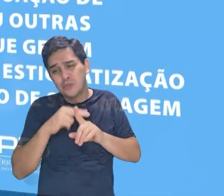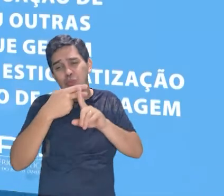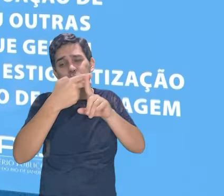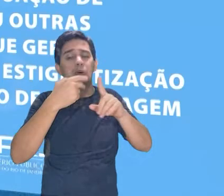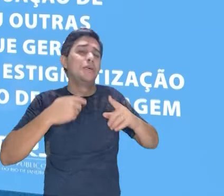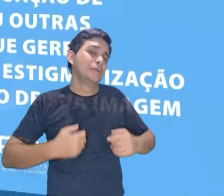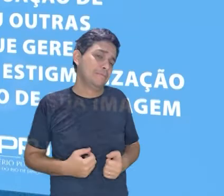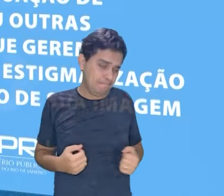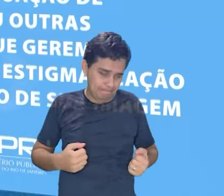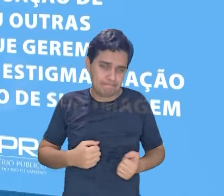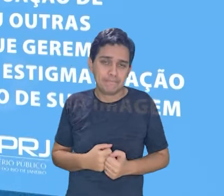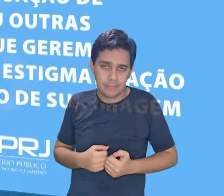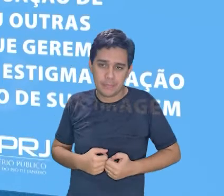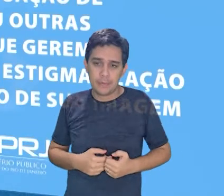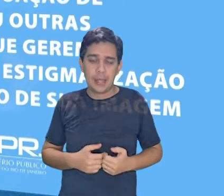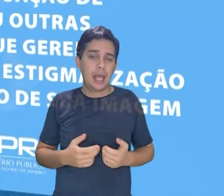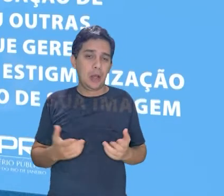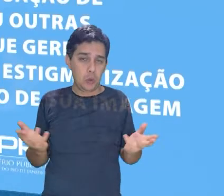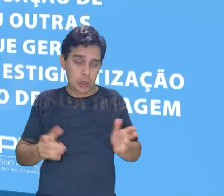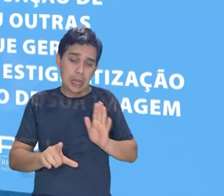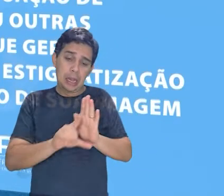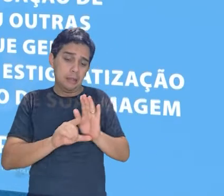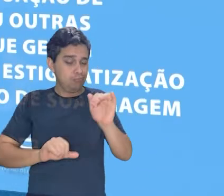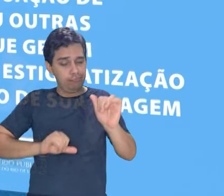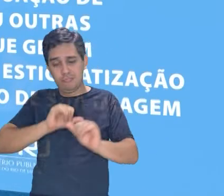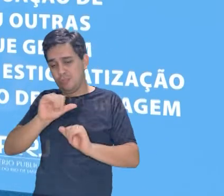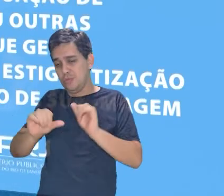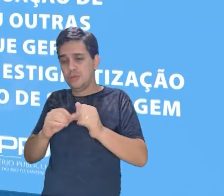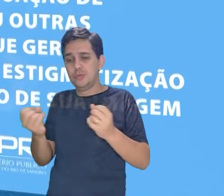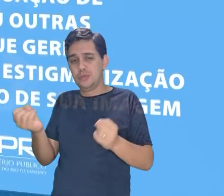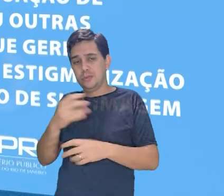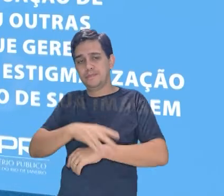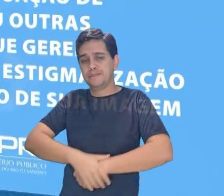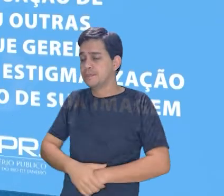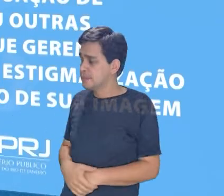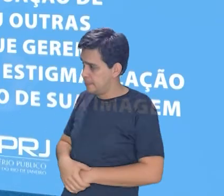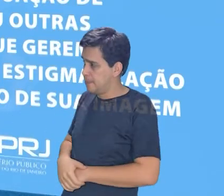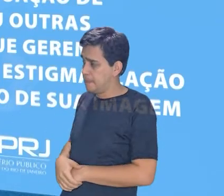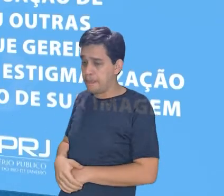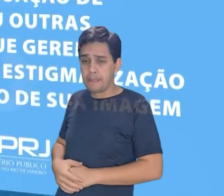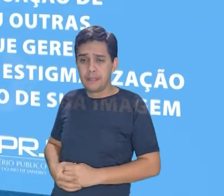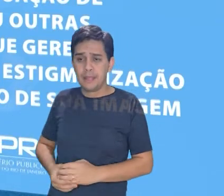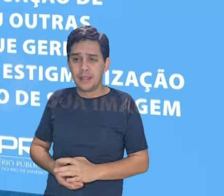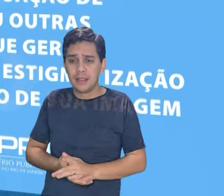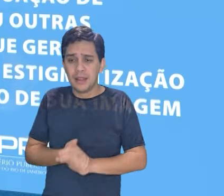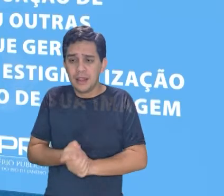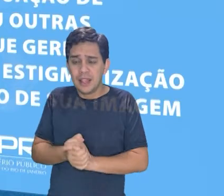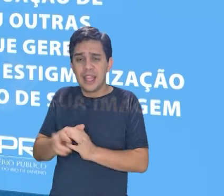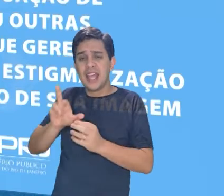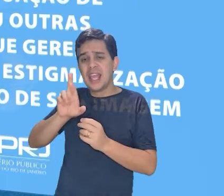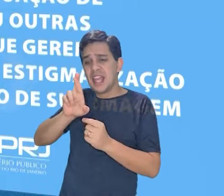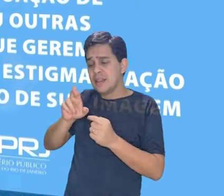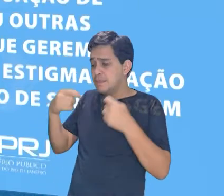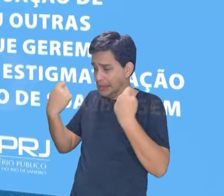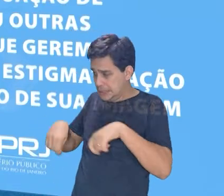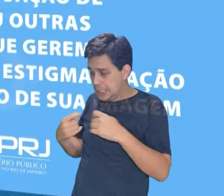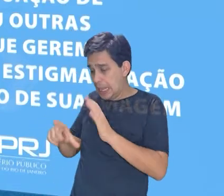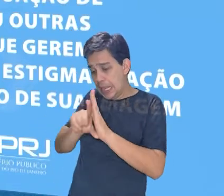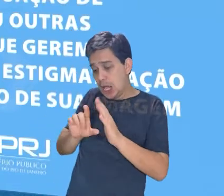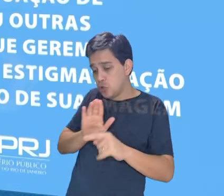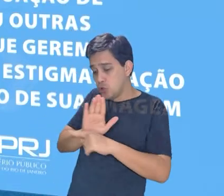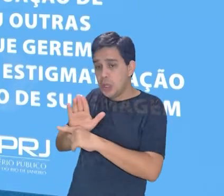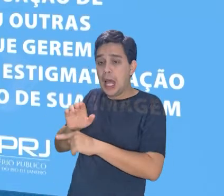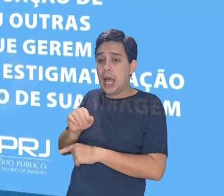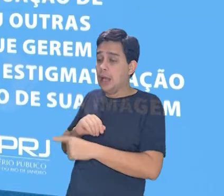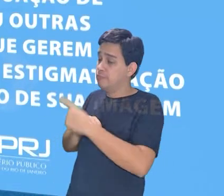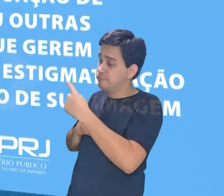como procedimentos repetitivos, desnecessários e invasivos que fazem com que a criança reviva aquele trauma e tenha